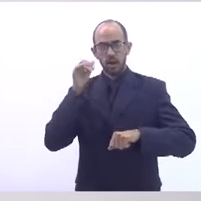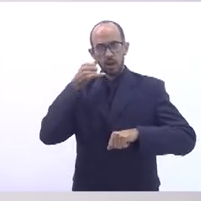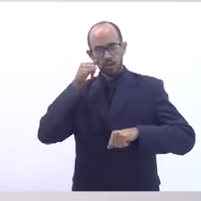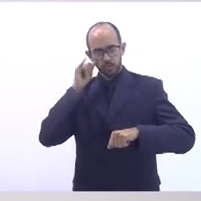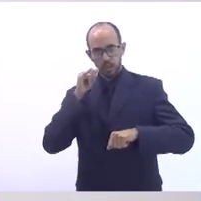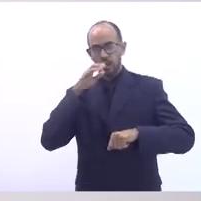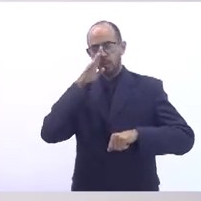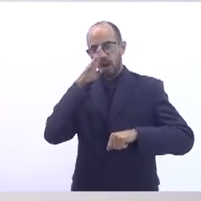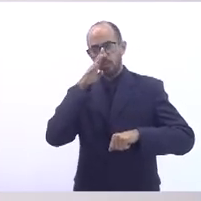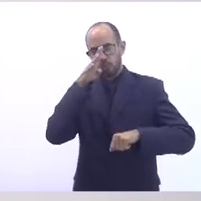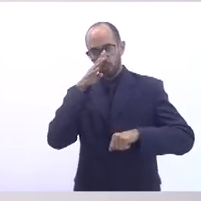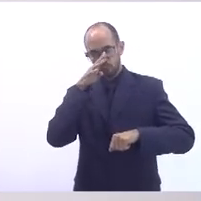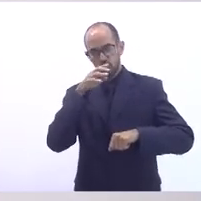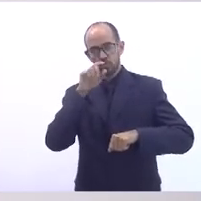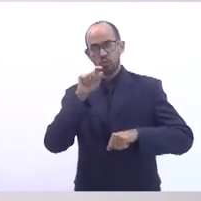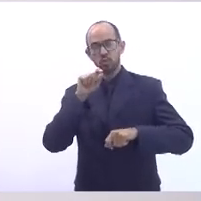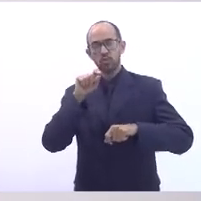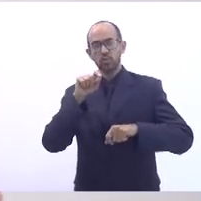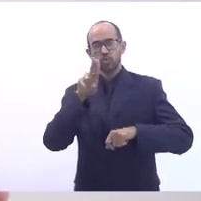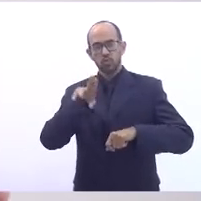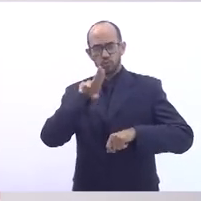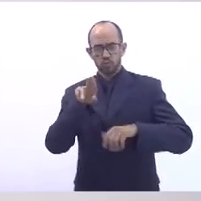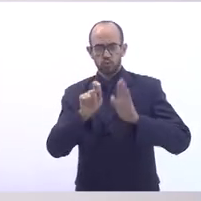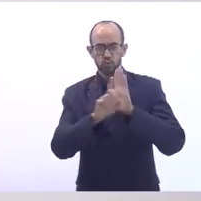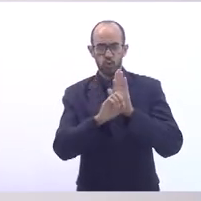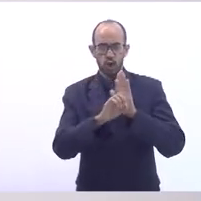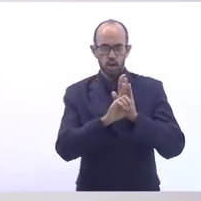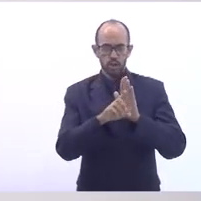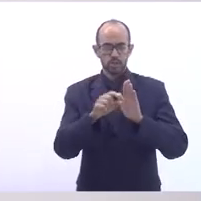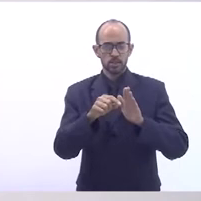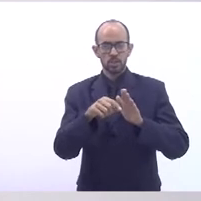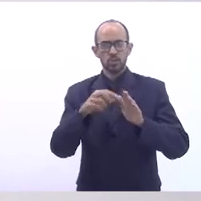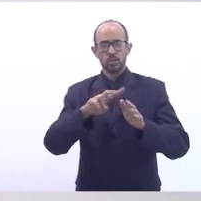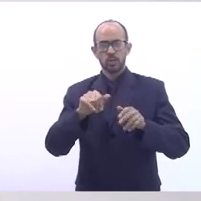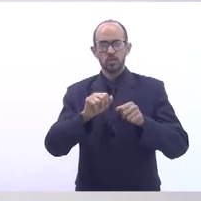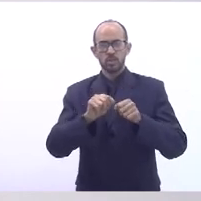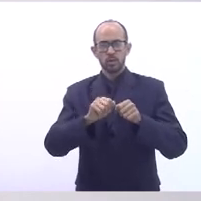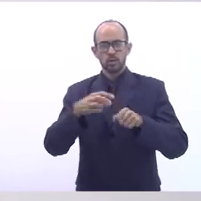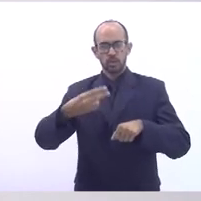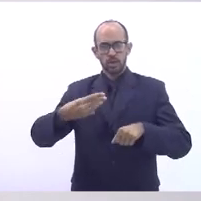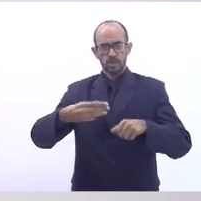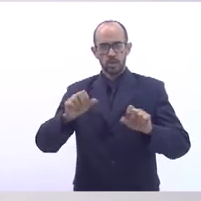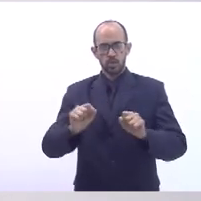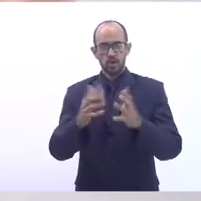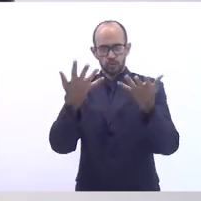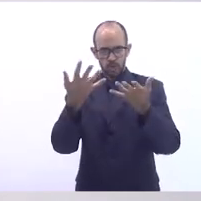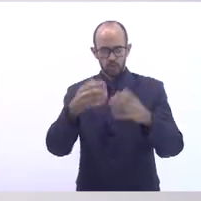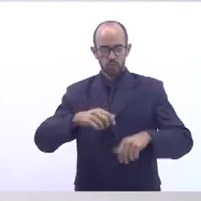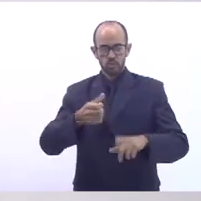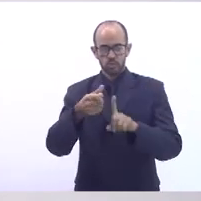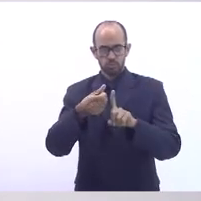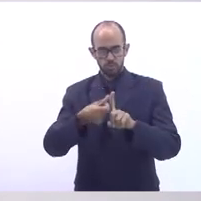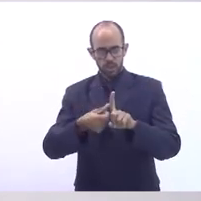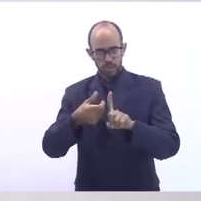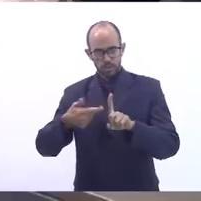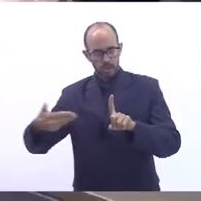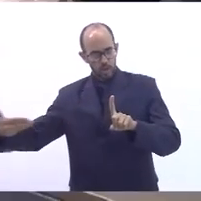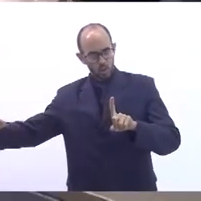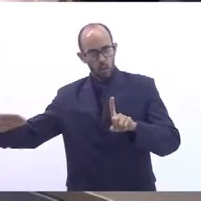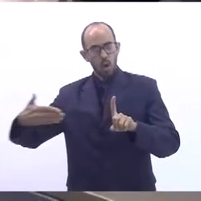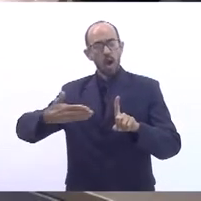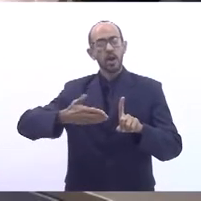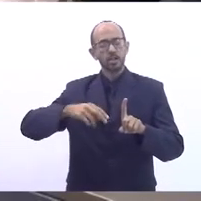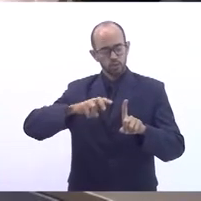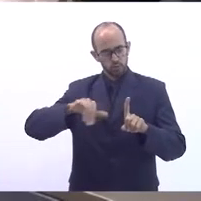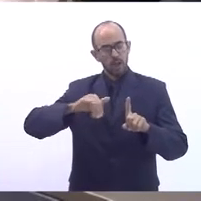abuso a dependência química né E nós vamos fazer o terceiro evento esse semestre ainda vamos avisar